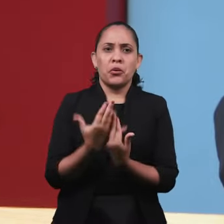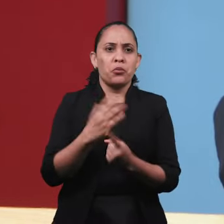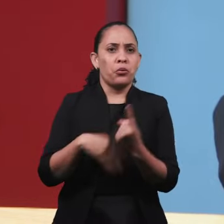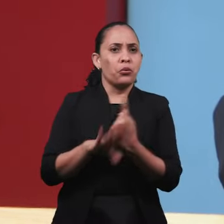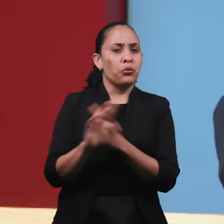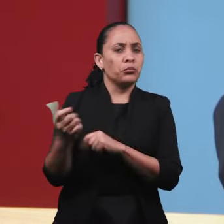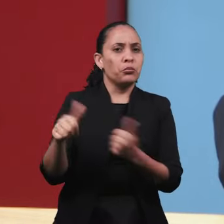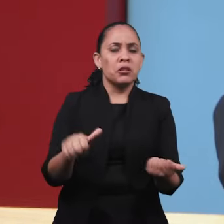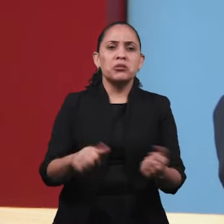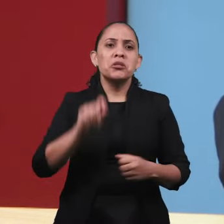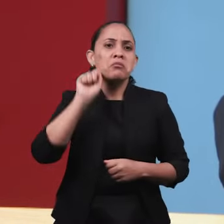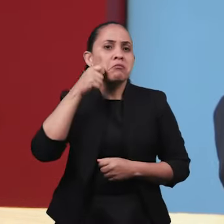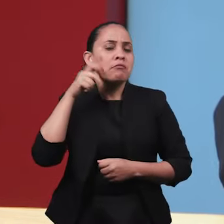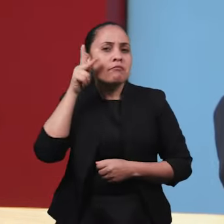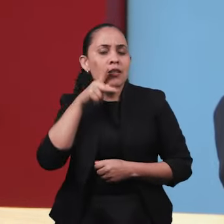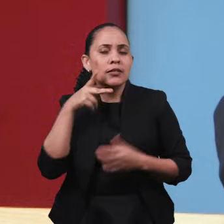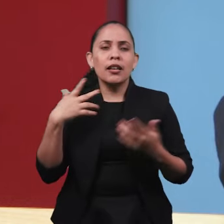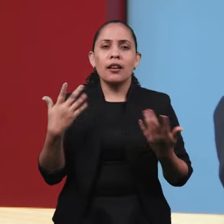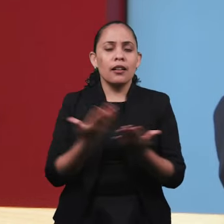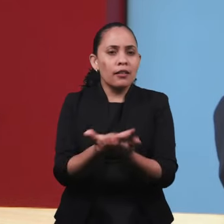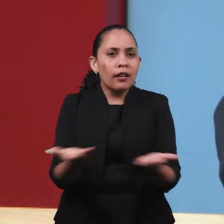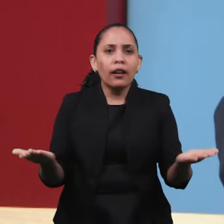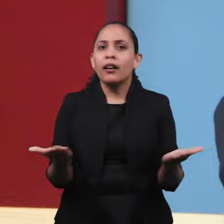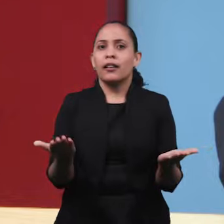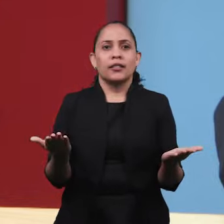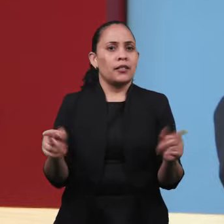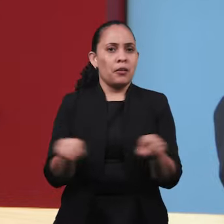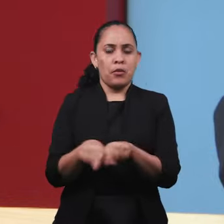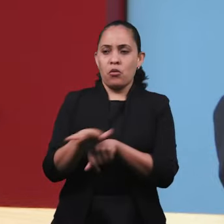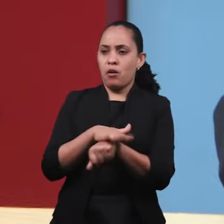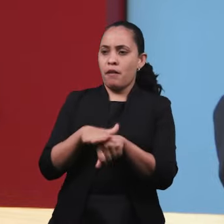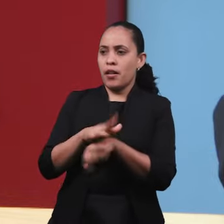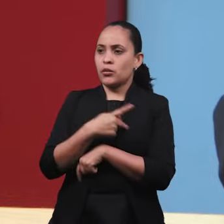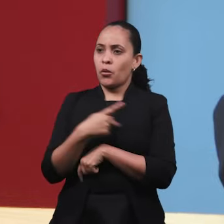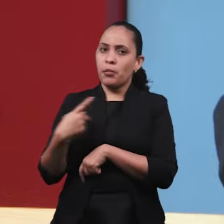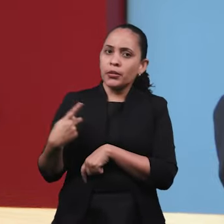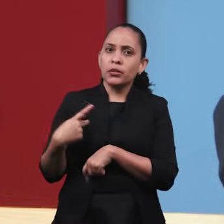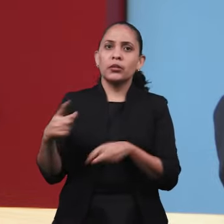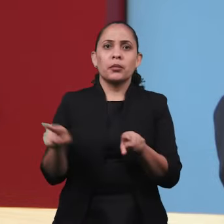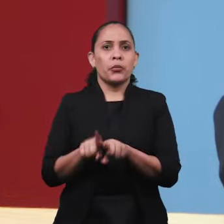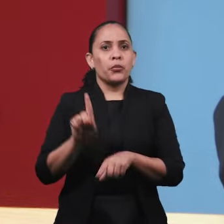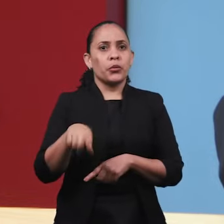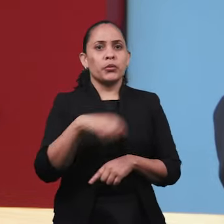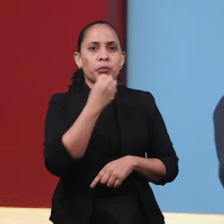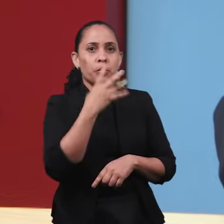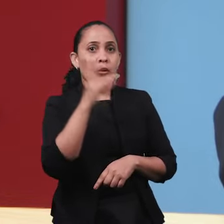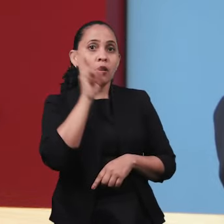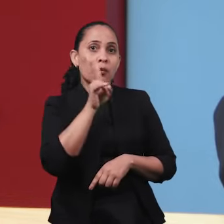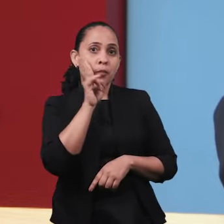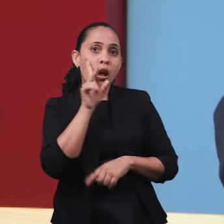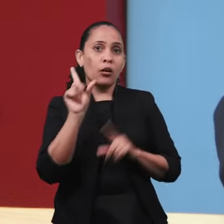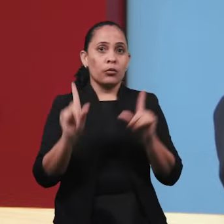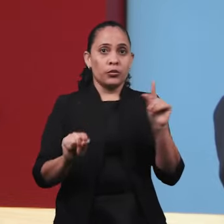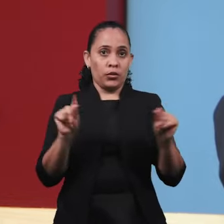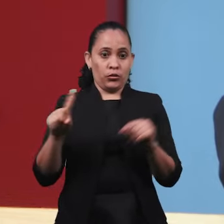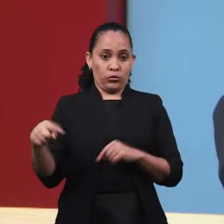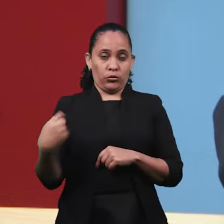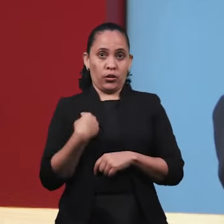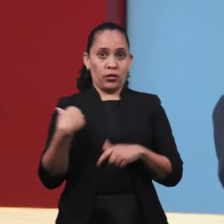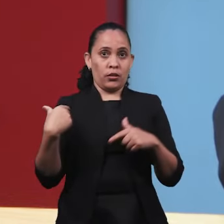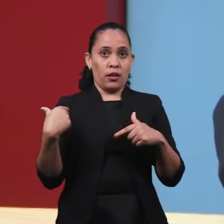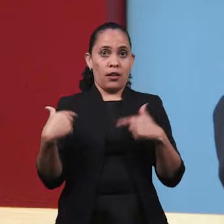culto, um batismo, uma ceia, e também nas conversas, né, com o ministério. Agora, uma coisa que é muito bom é lembrar de que, apesar de